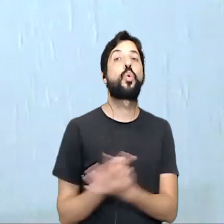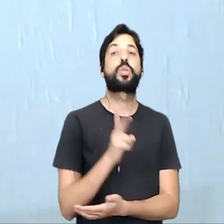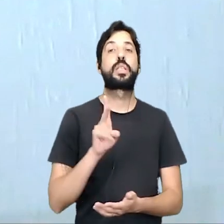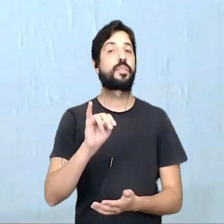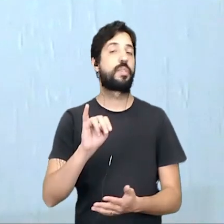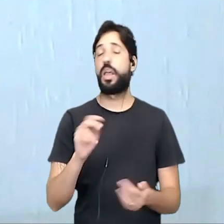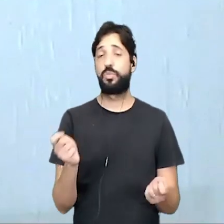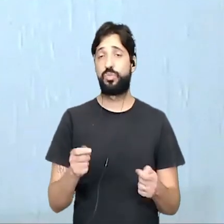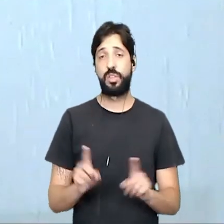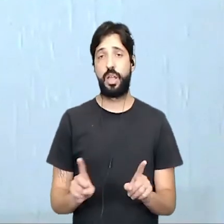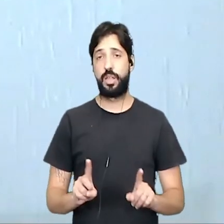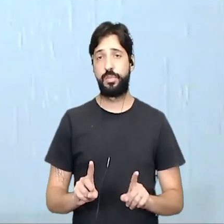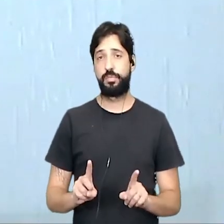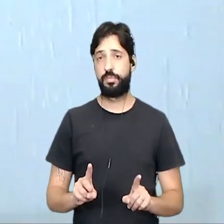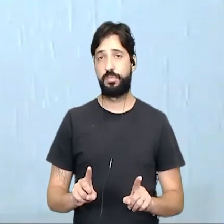insondável.